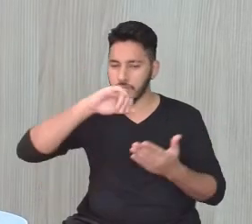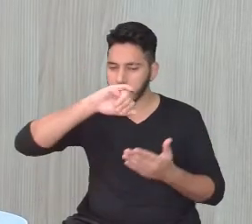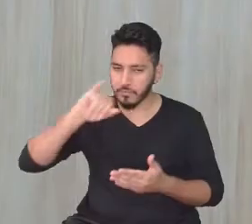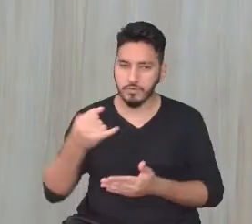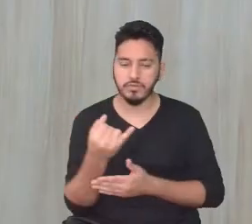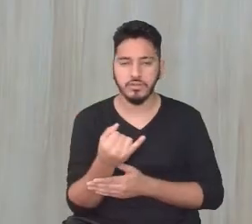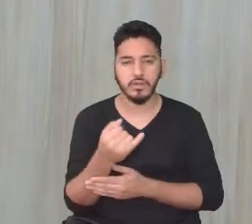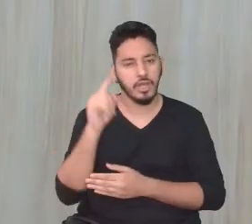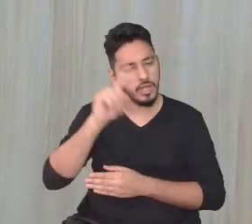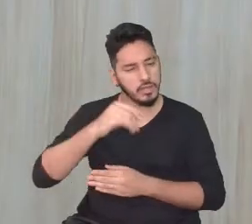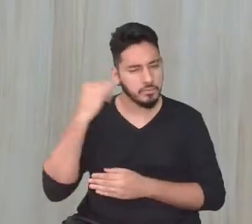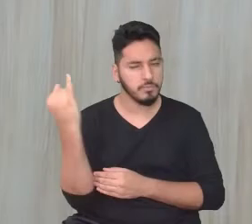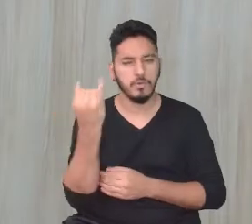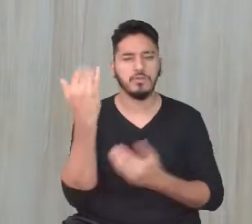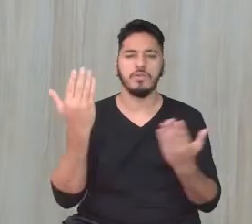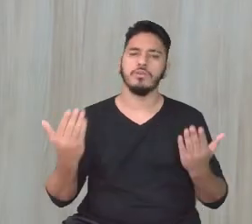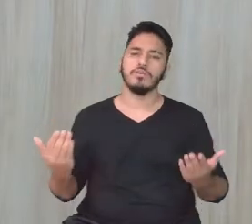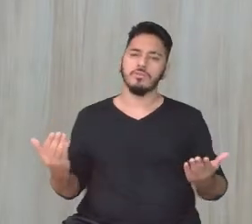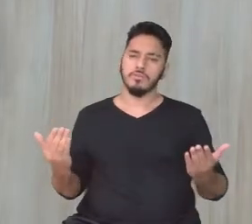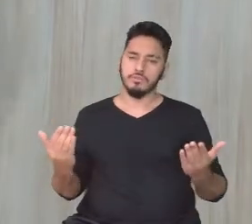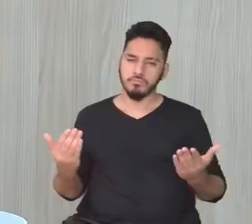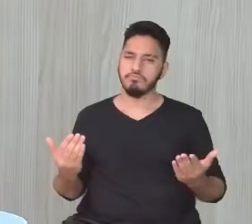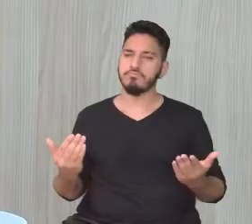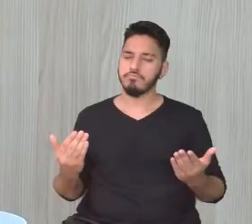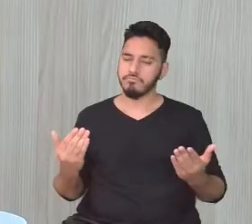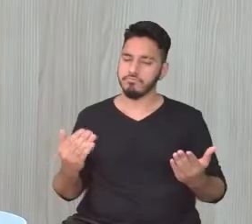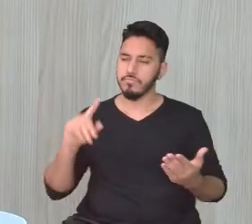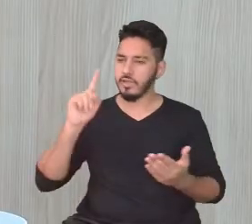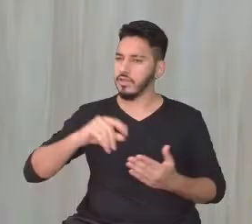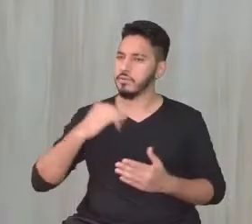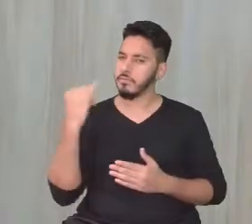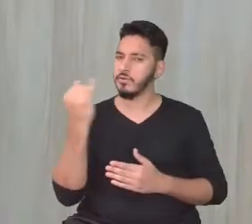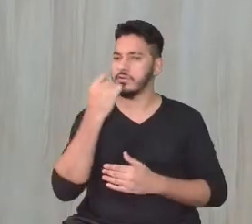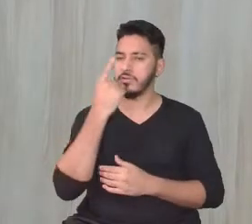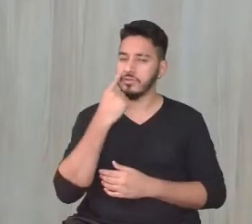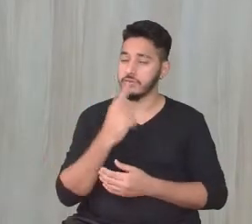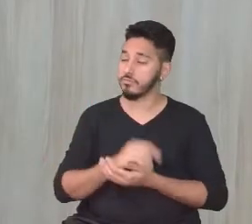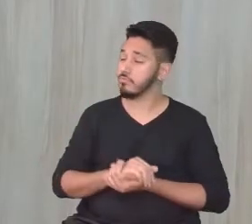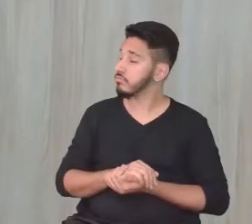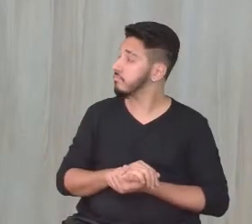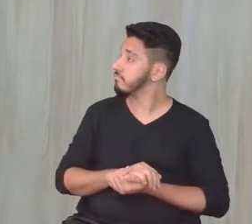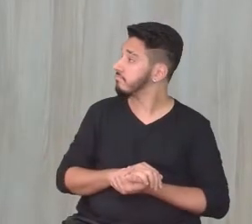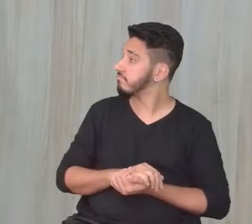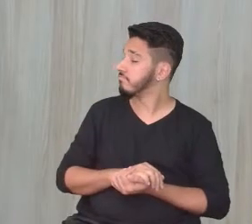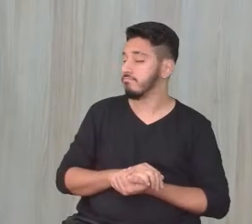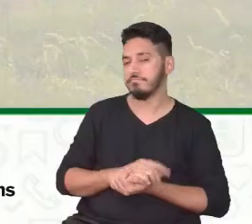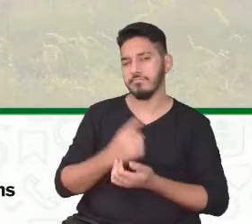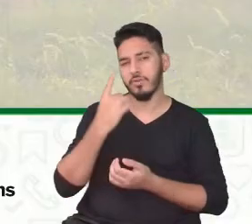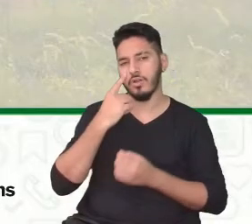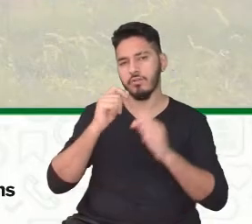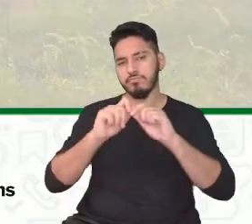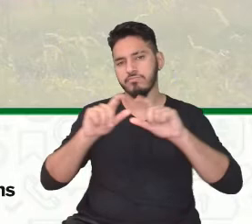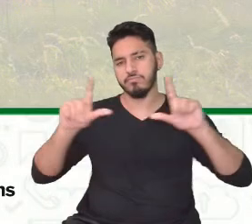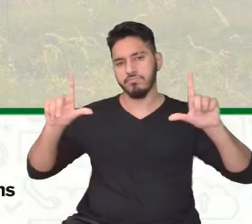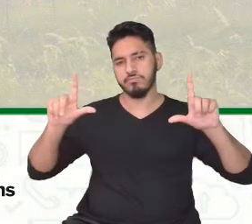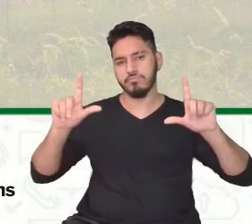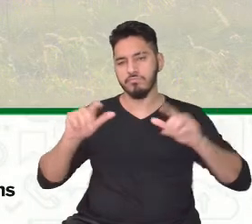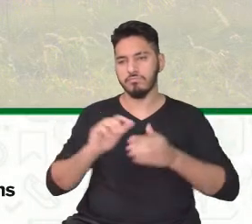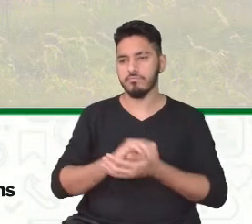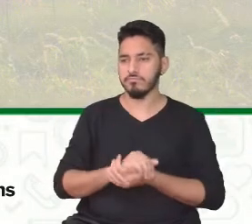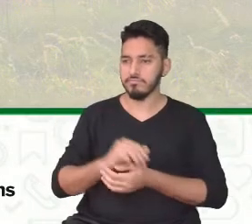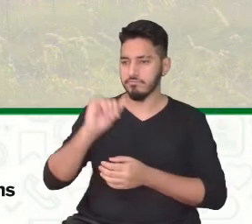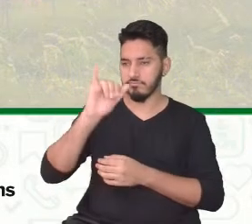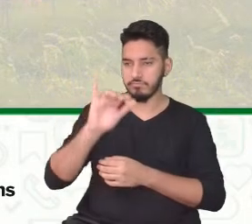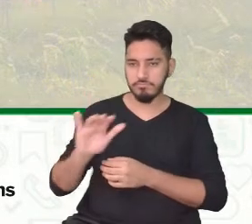aproveitar o tanque demais é uma pessoa reciclar reciclar Olha só e aí ó olha só na tela Professor